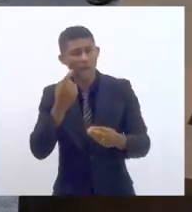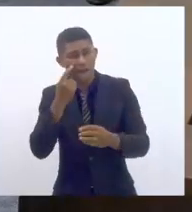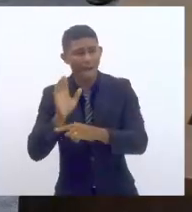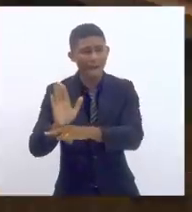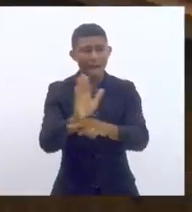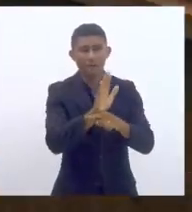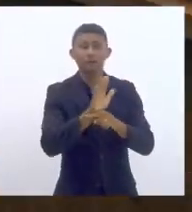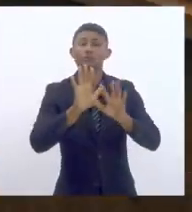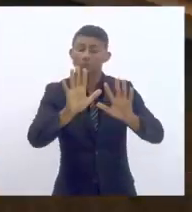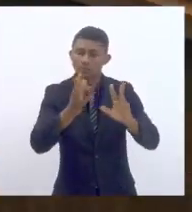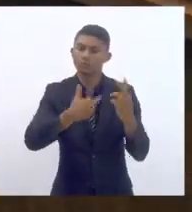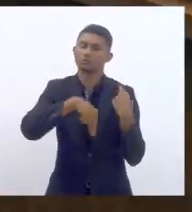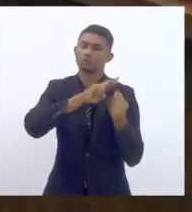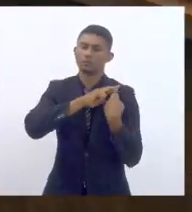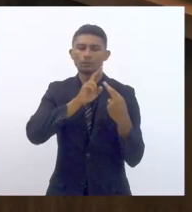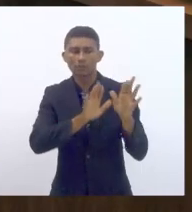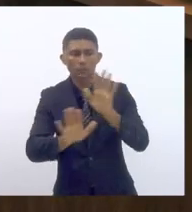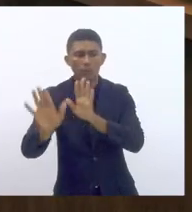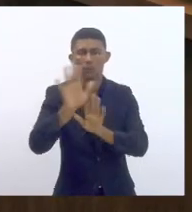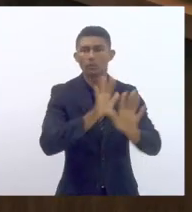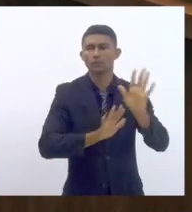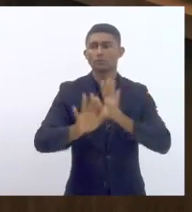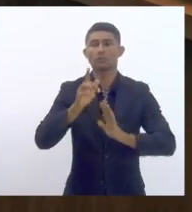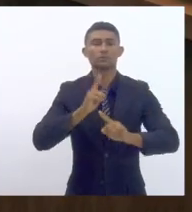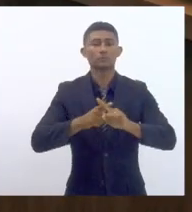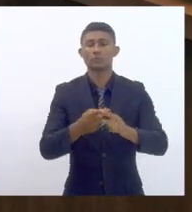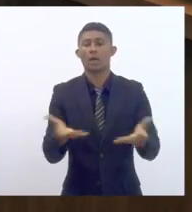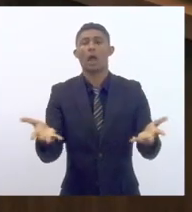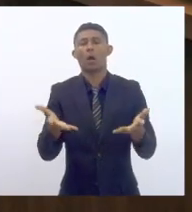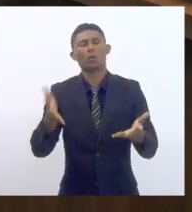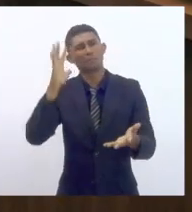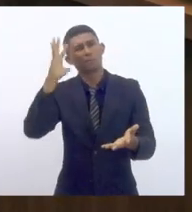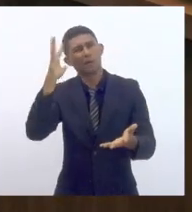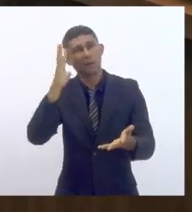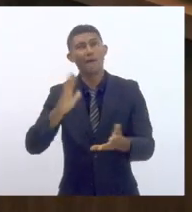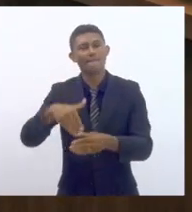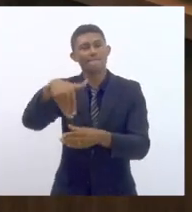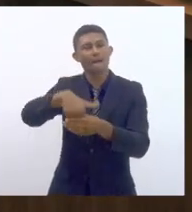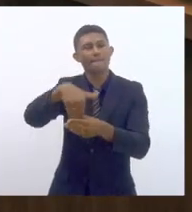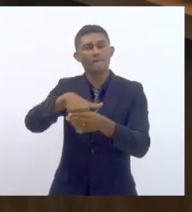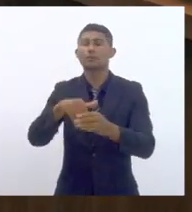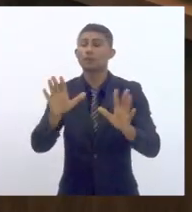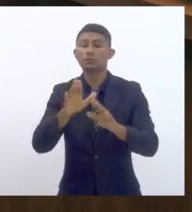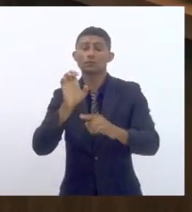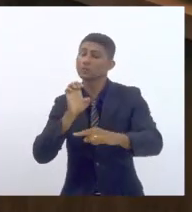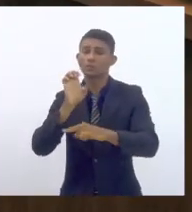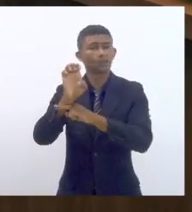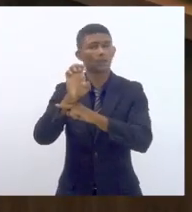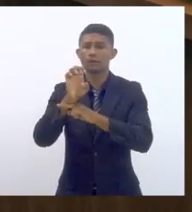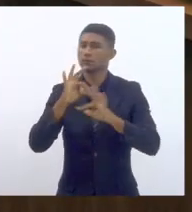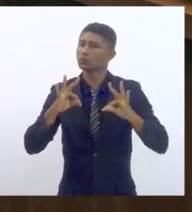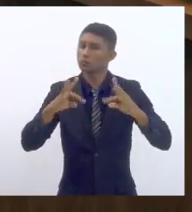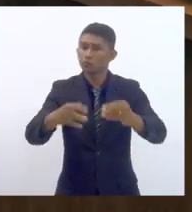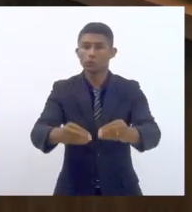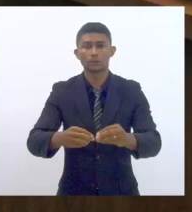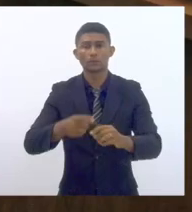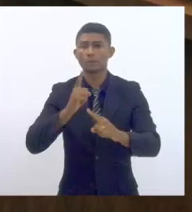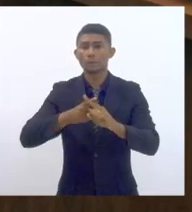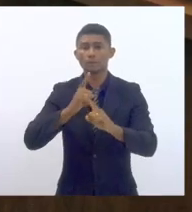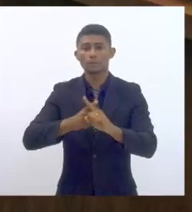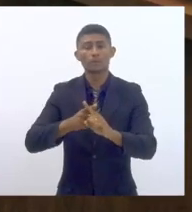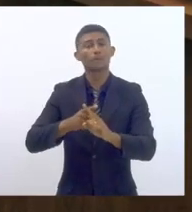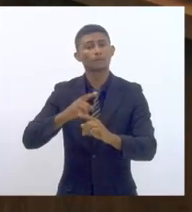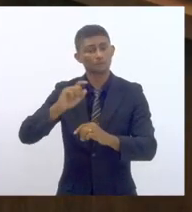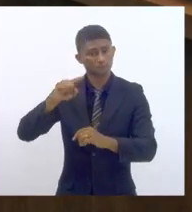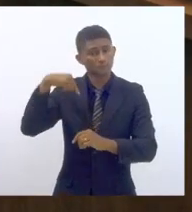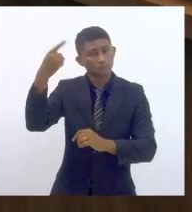com responsabilidade, porque agora não é hora de pensar só em eleição, tem que pensar no Estado como todo, sob pena de, em janeiro, ter colegas,